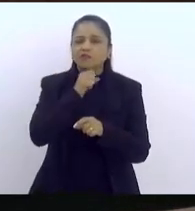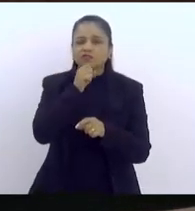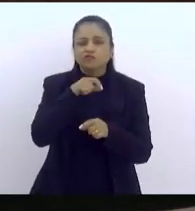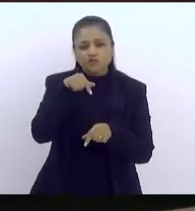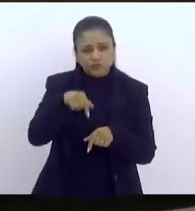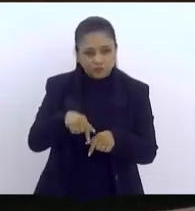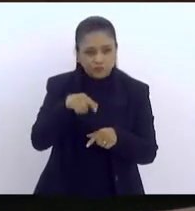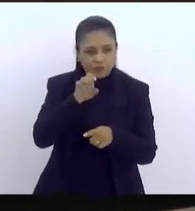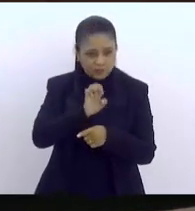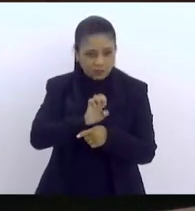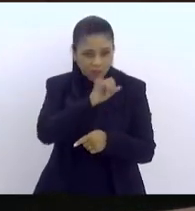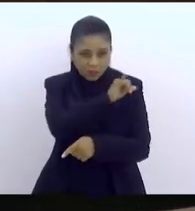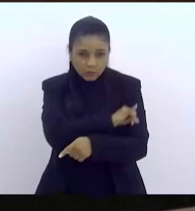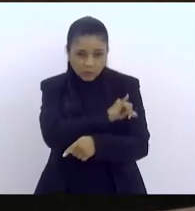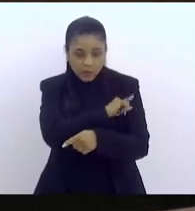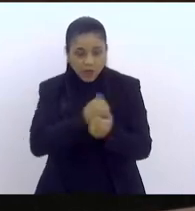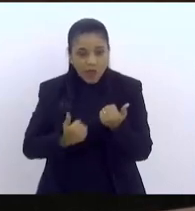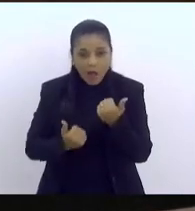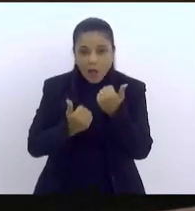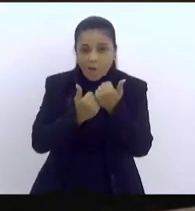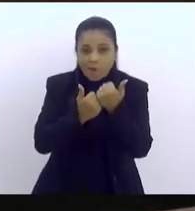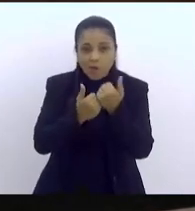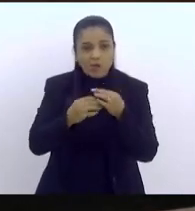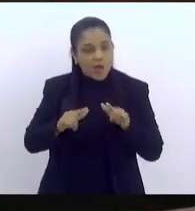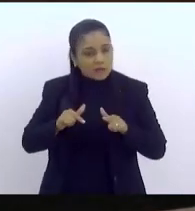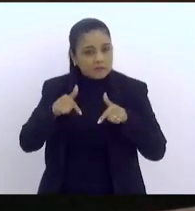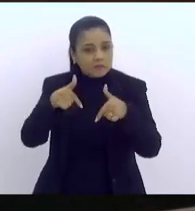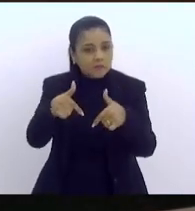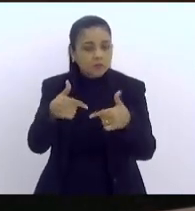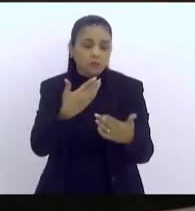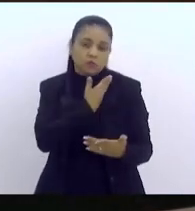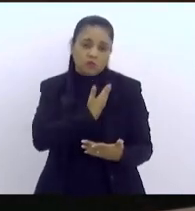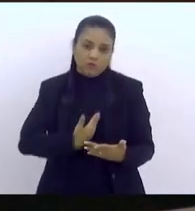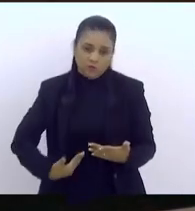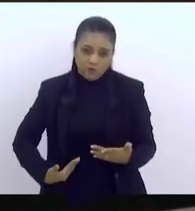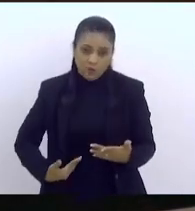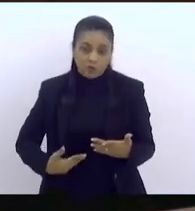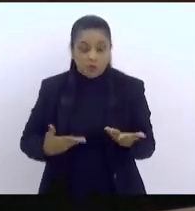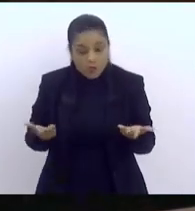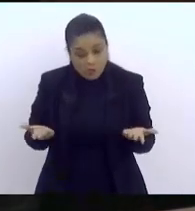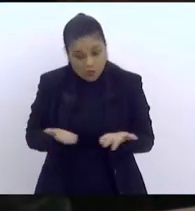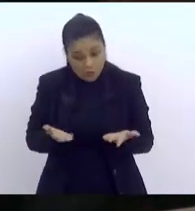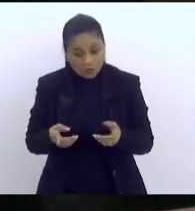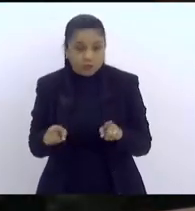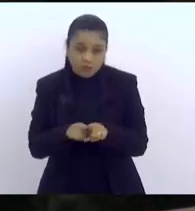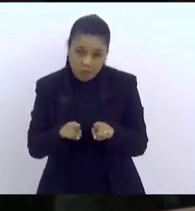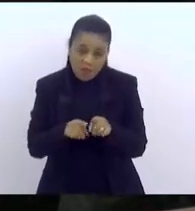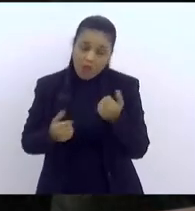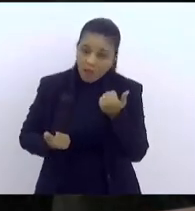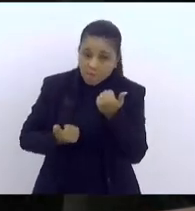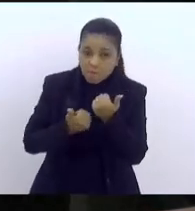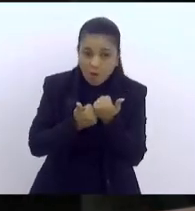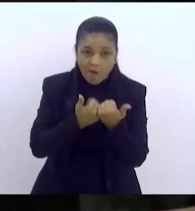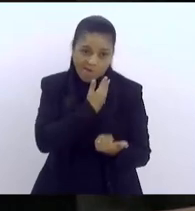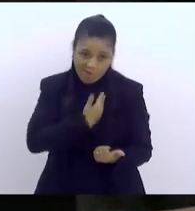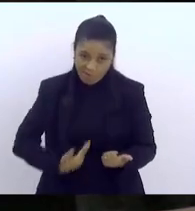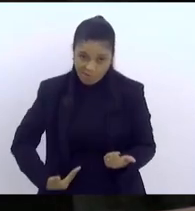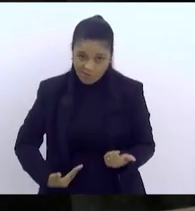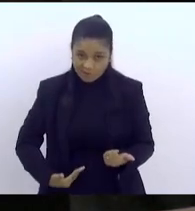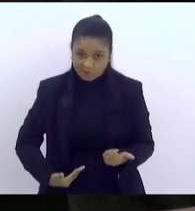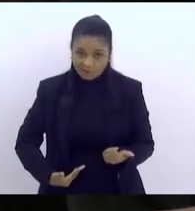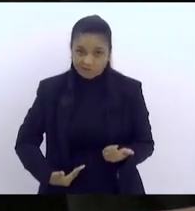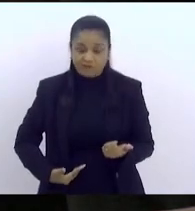tem apoiado ações de todos os governos, inclusive do governo atual. Inclusive do governo atual.